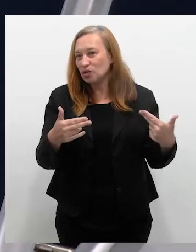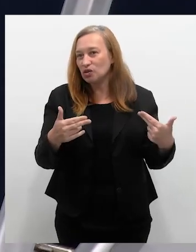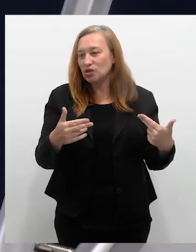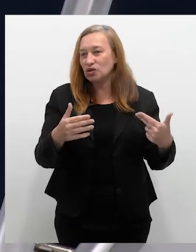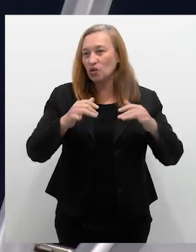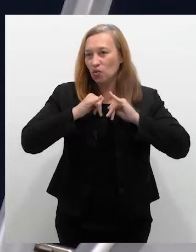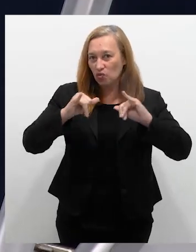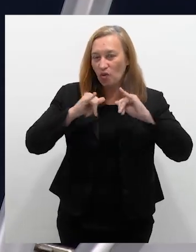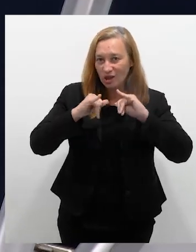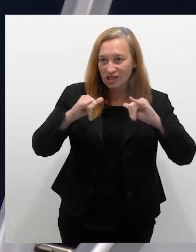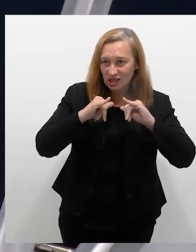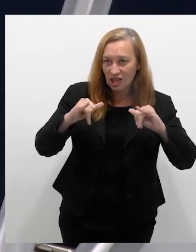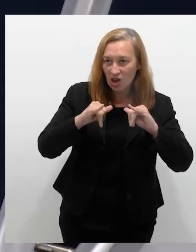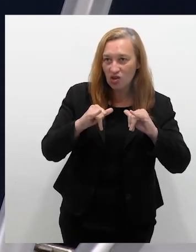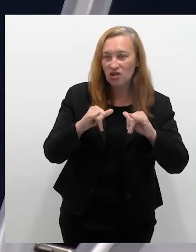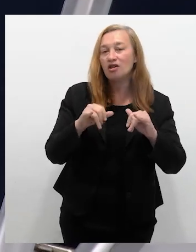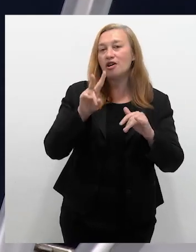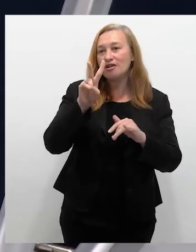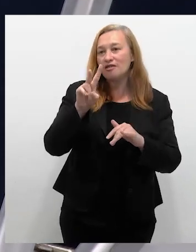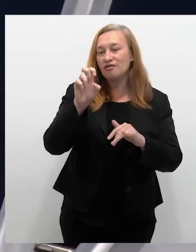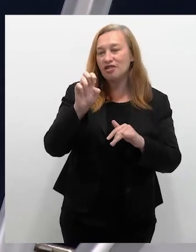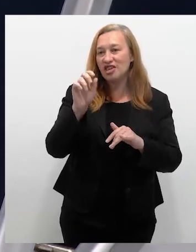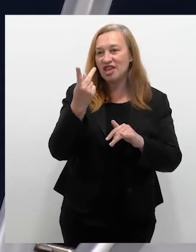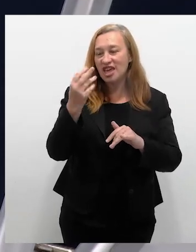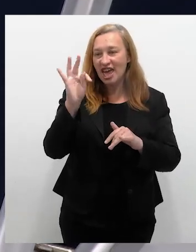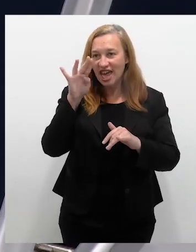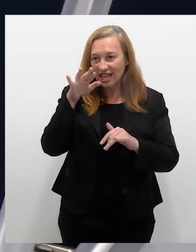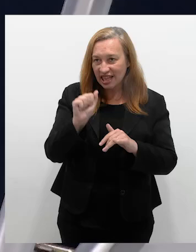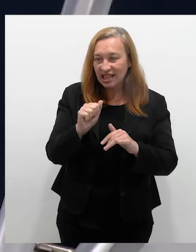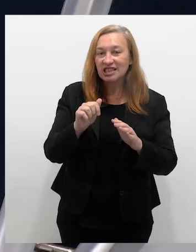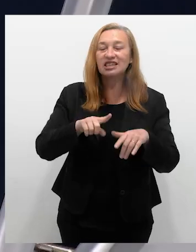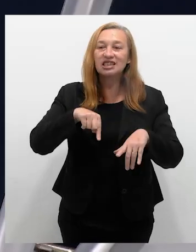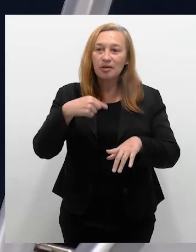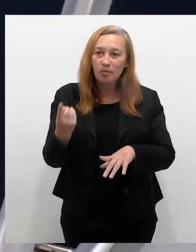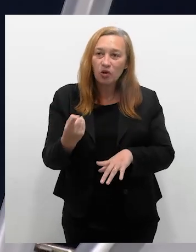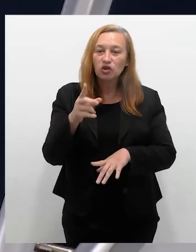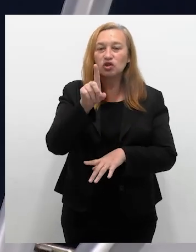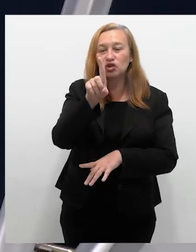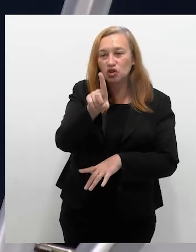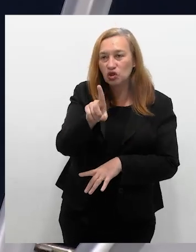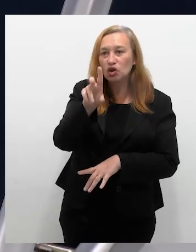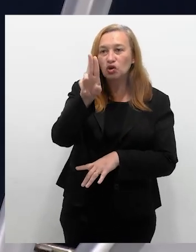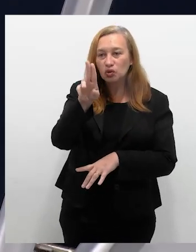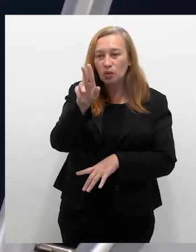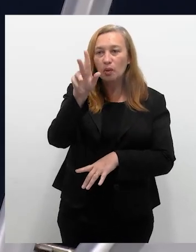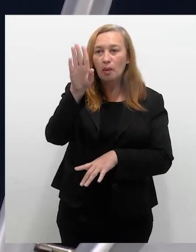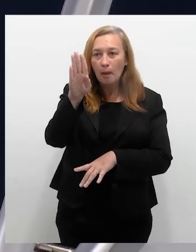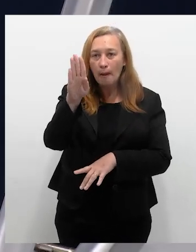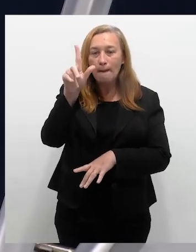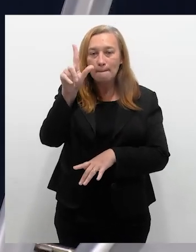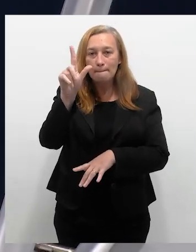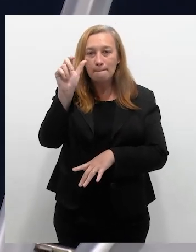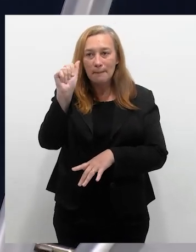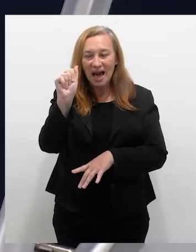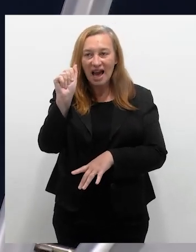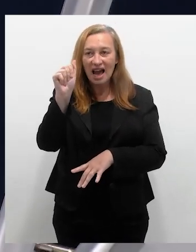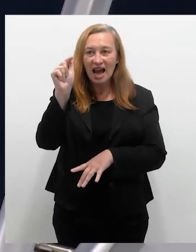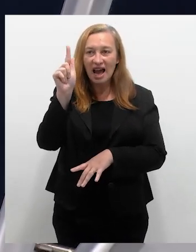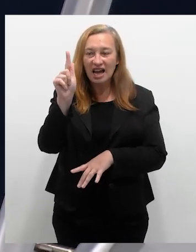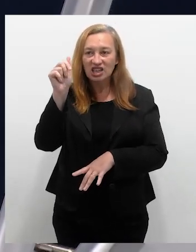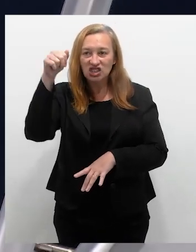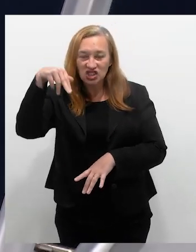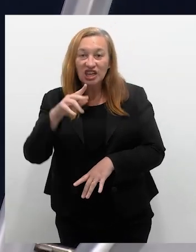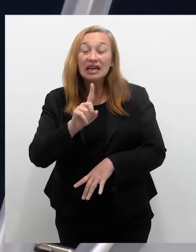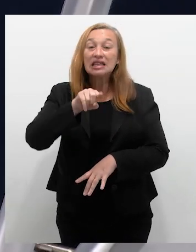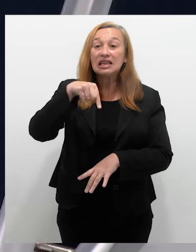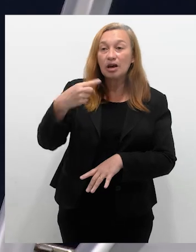ou vinhetas? Ou tudo? Comerciais, vinhetas, É? e depois agora, né, dublagem. Depois eu fui para a TV, numa Band,